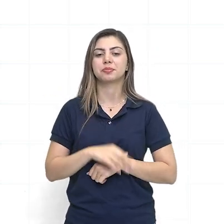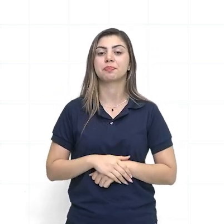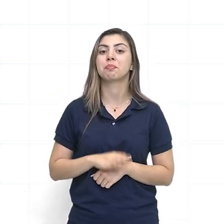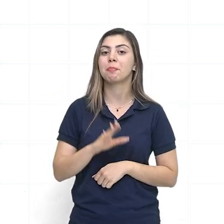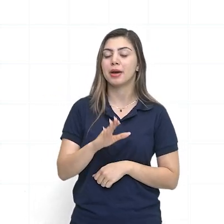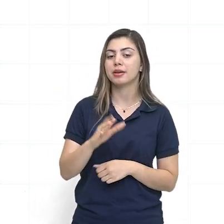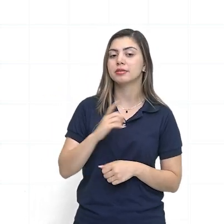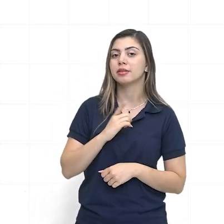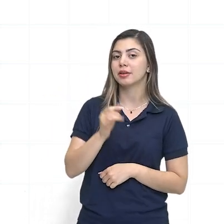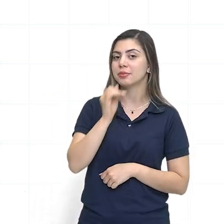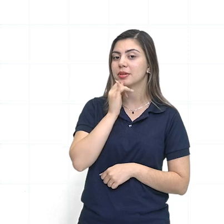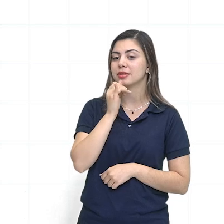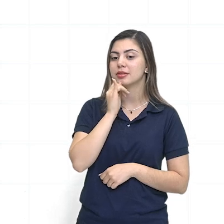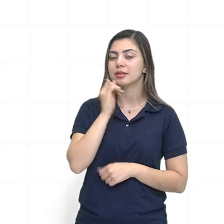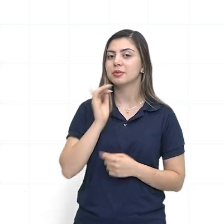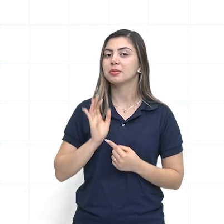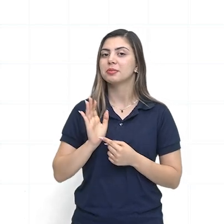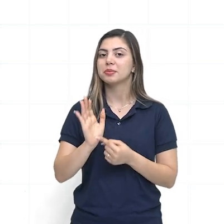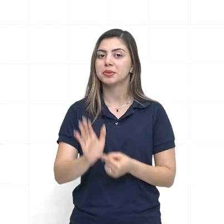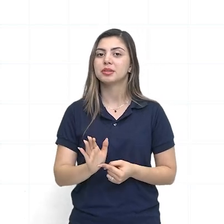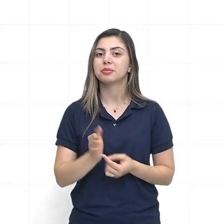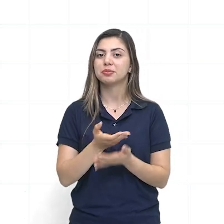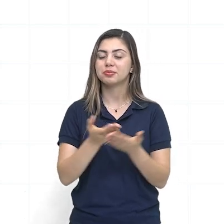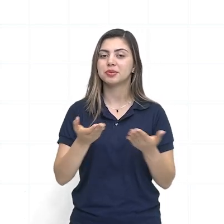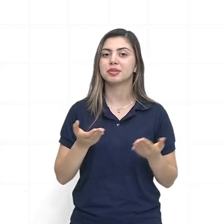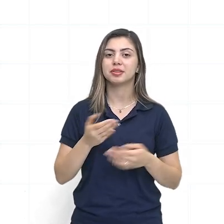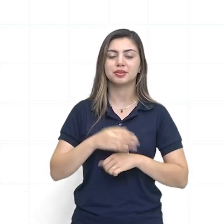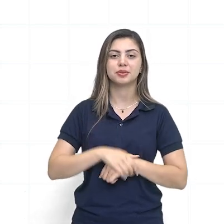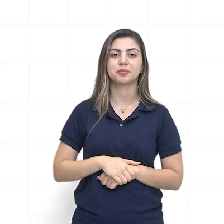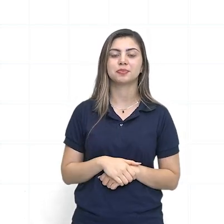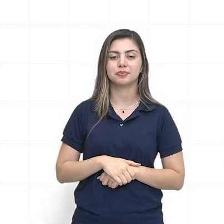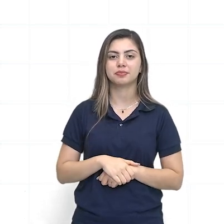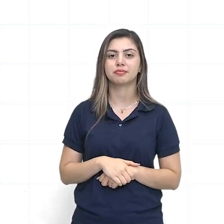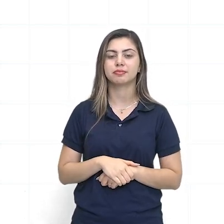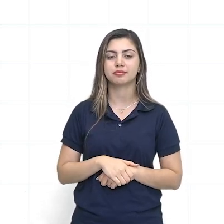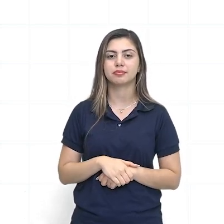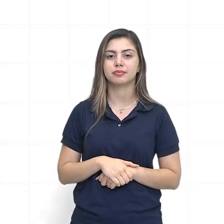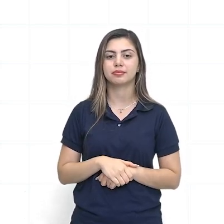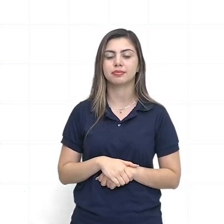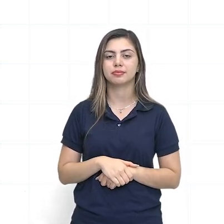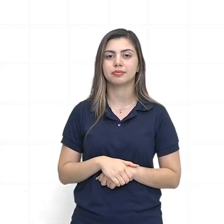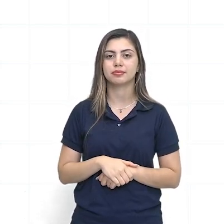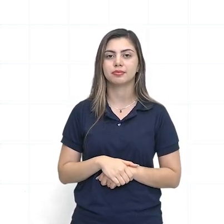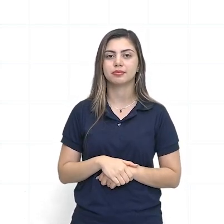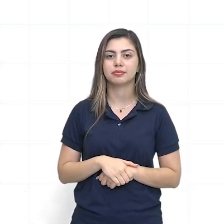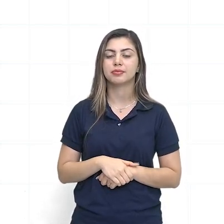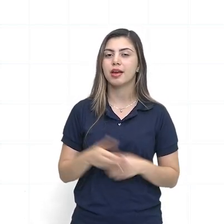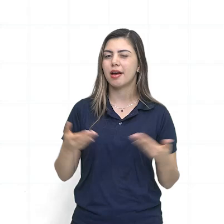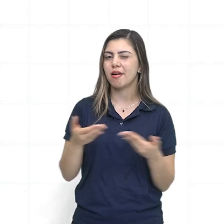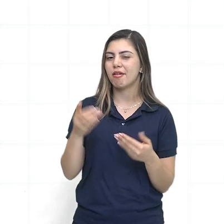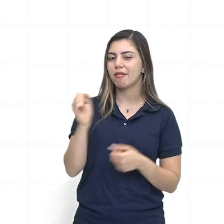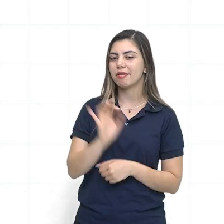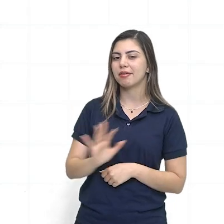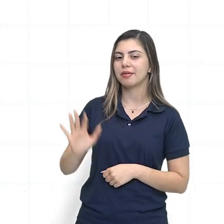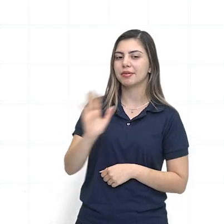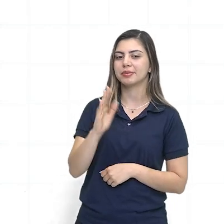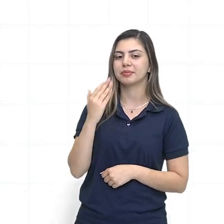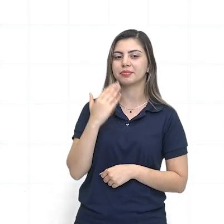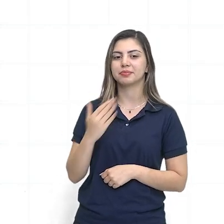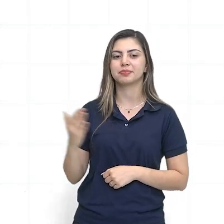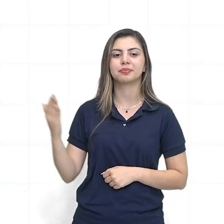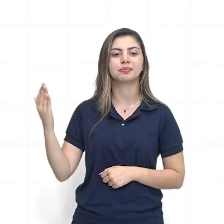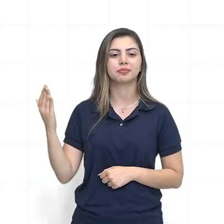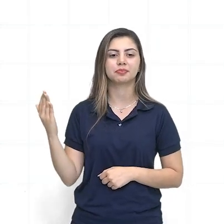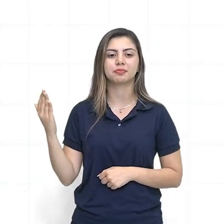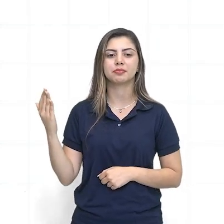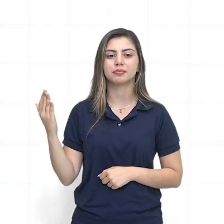um exemplo do humor em uma pequena imagem. Vamos ver aí, olha. Vejam